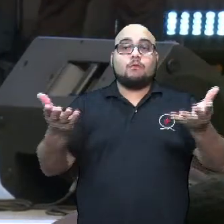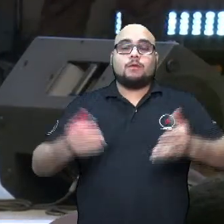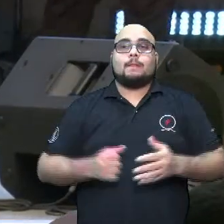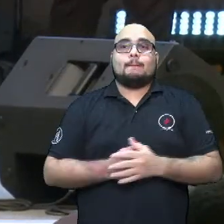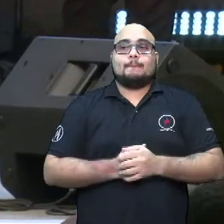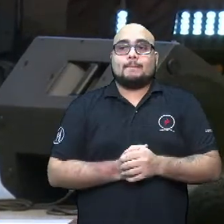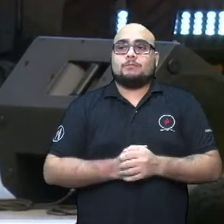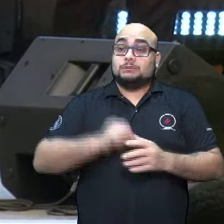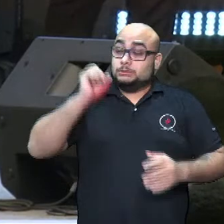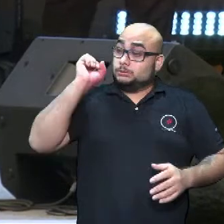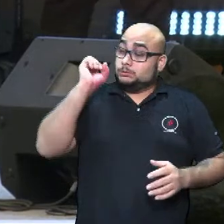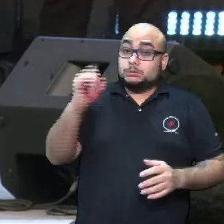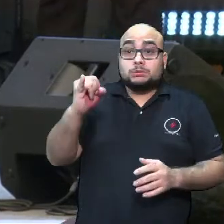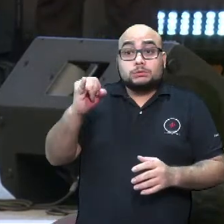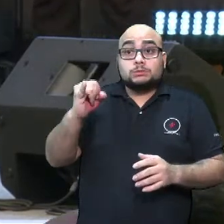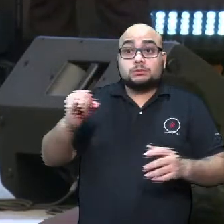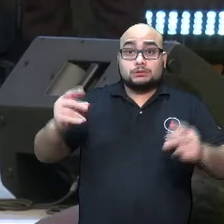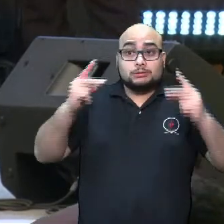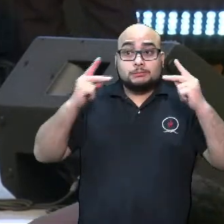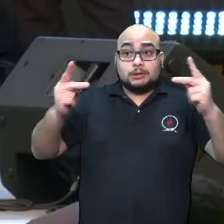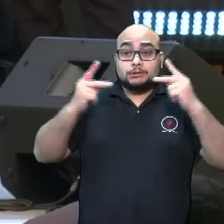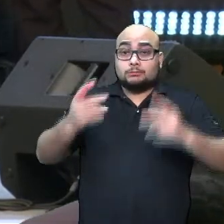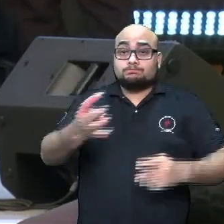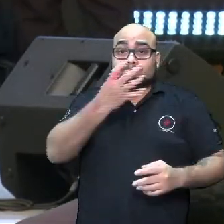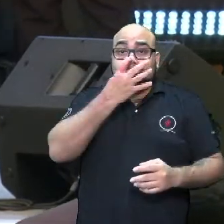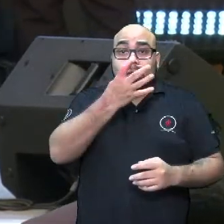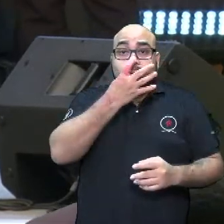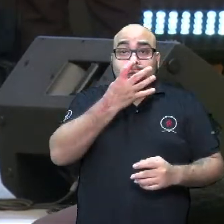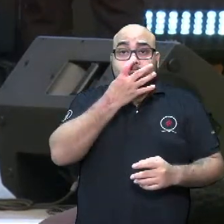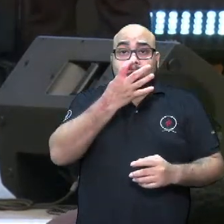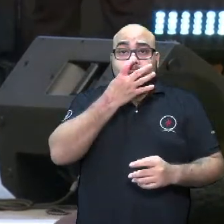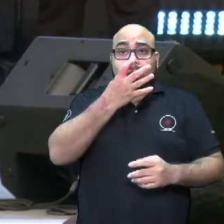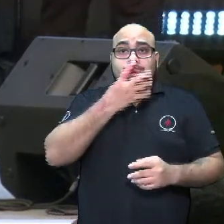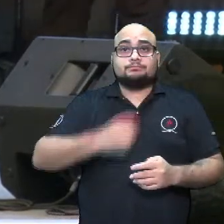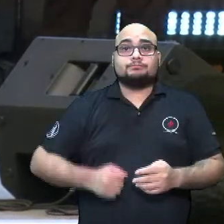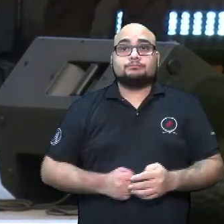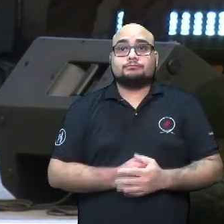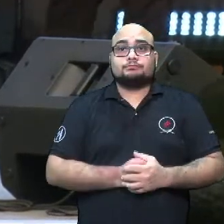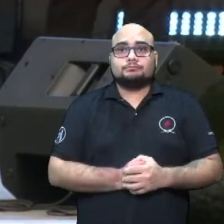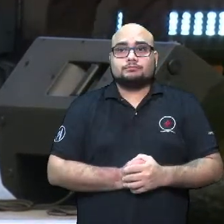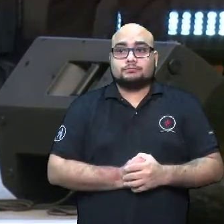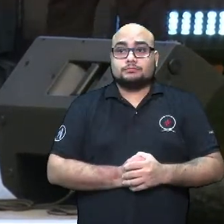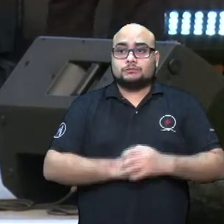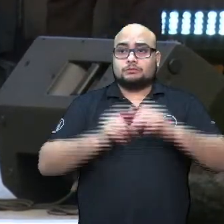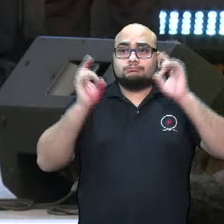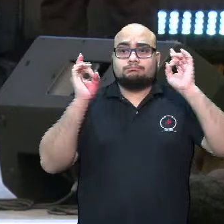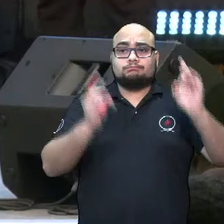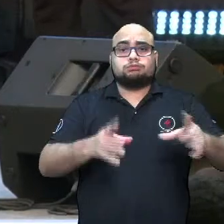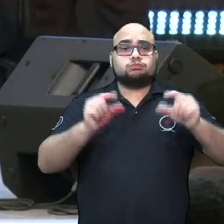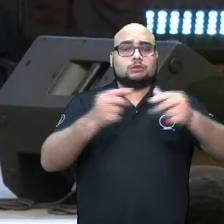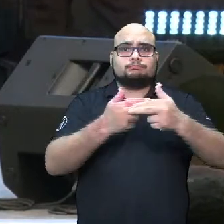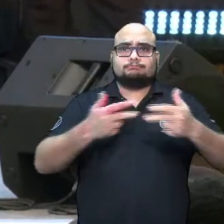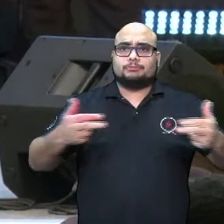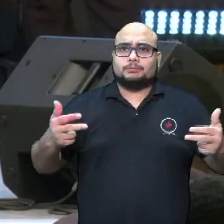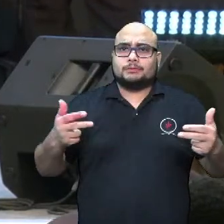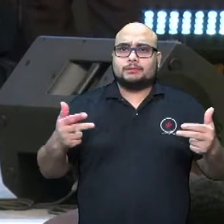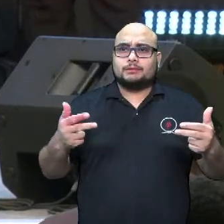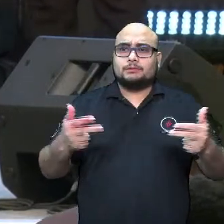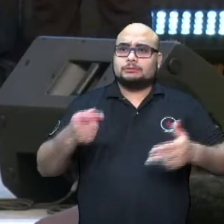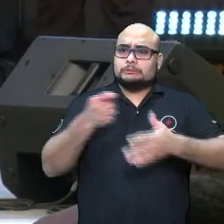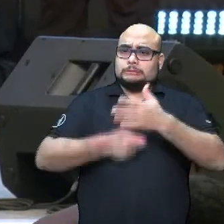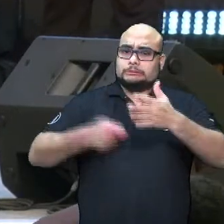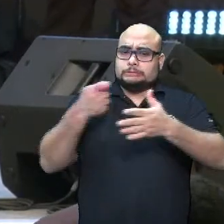essa palavra, está dizendo: pastor, eu ouvi, eu neguei algumas coisas para estar aqui hoje, eu batalhei com